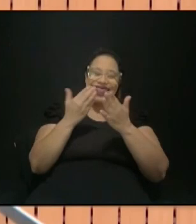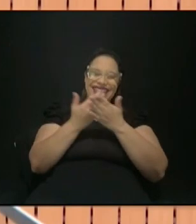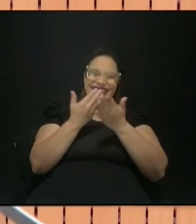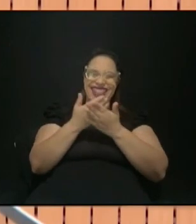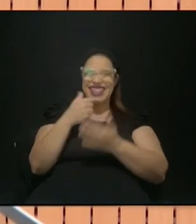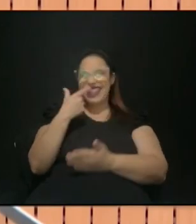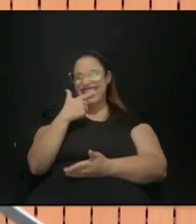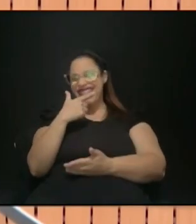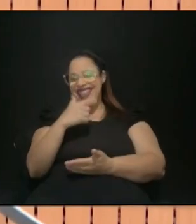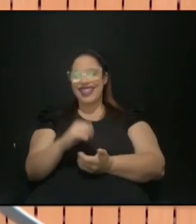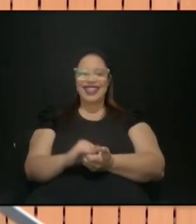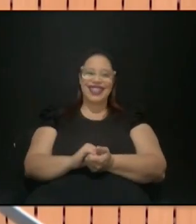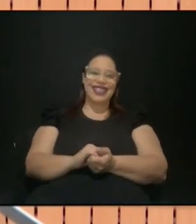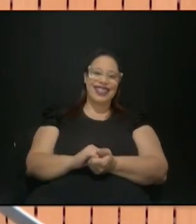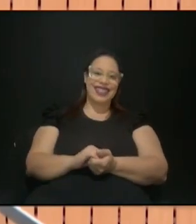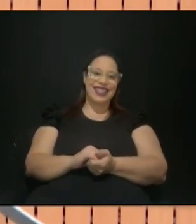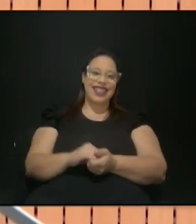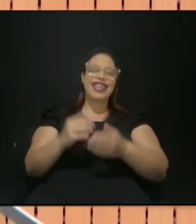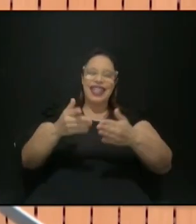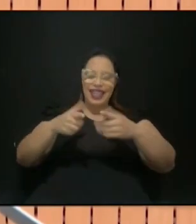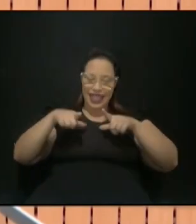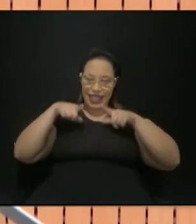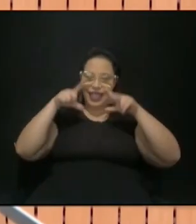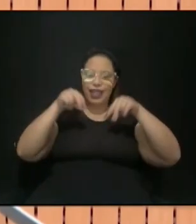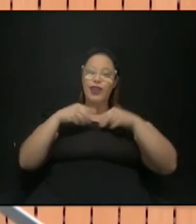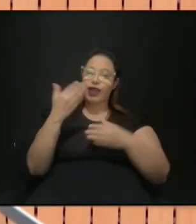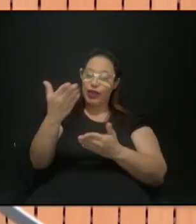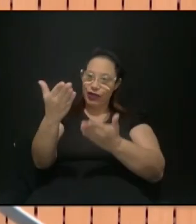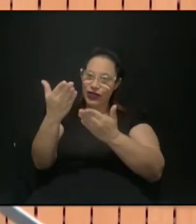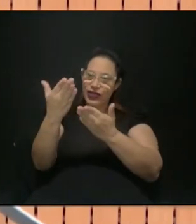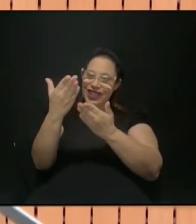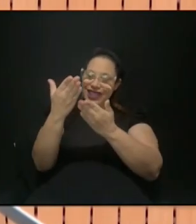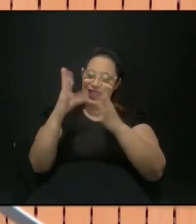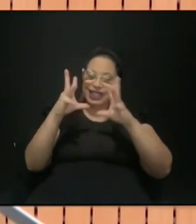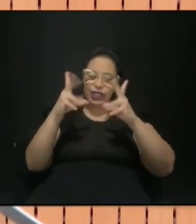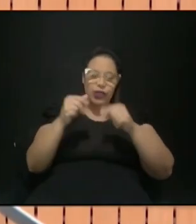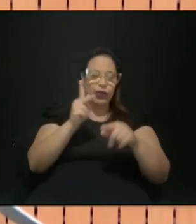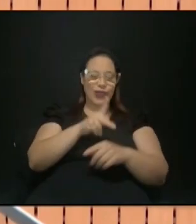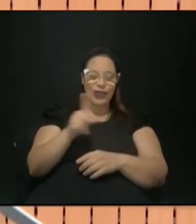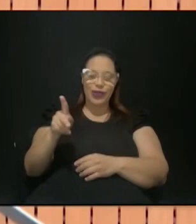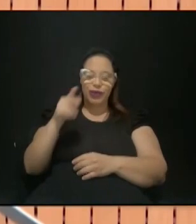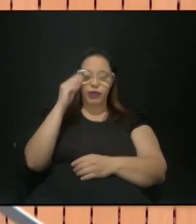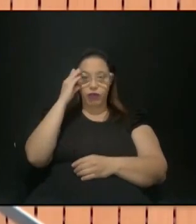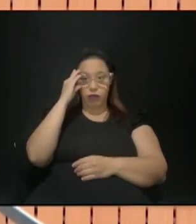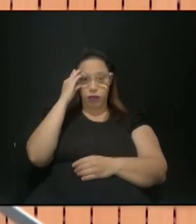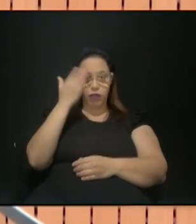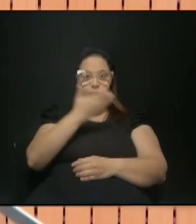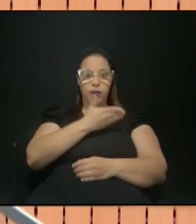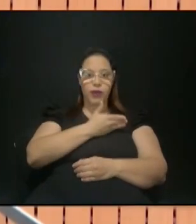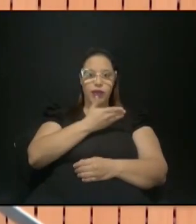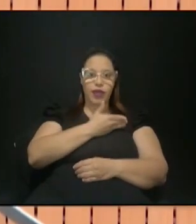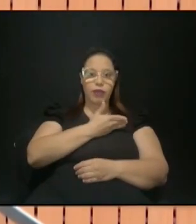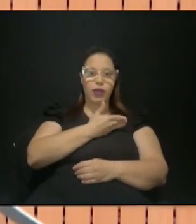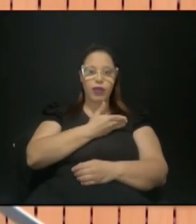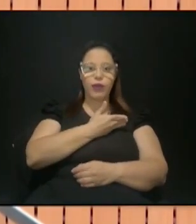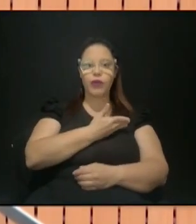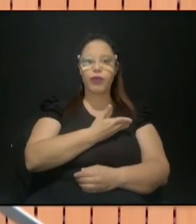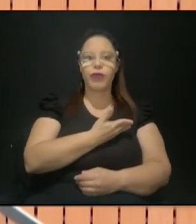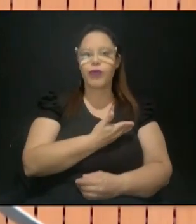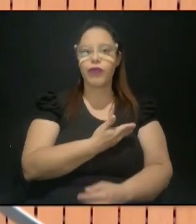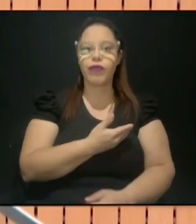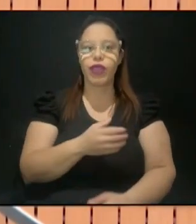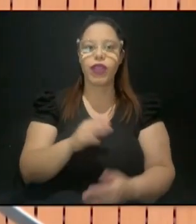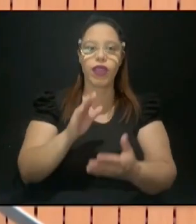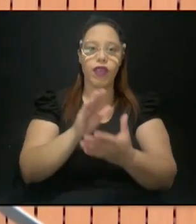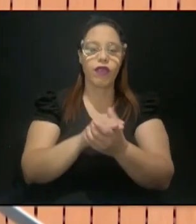esse aqui é para você também, né, a todos os professores, meus amigos, a minha esposa, Verônica,